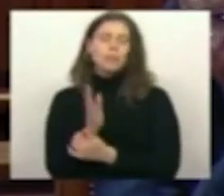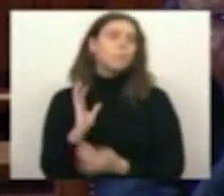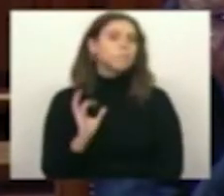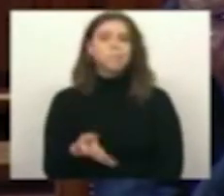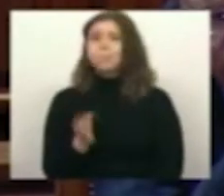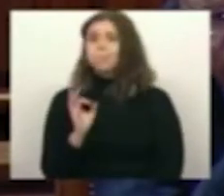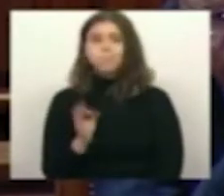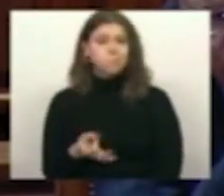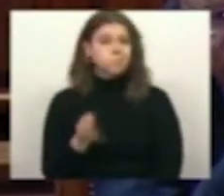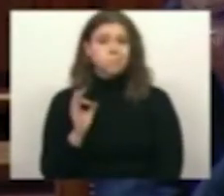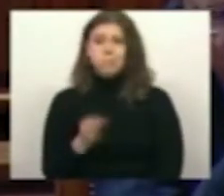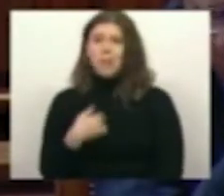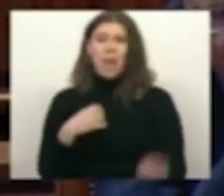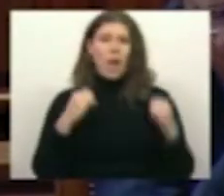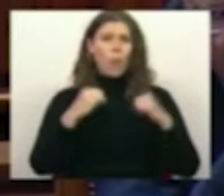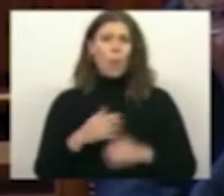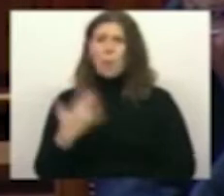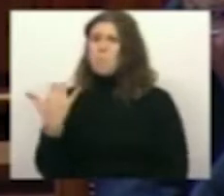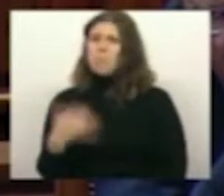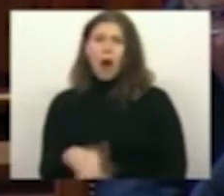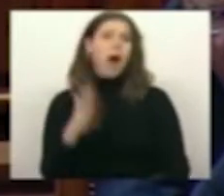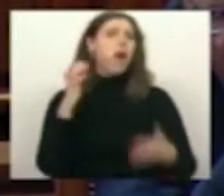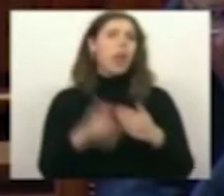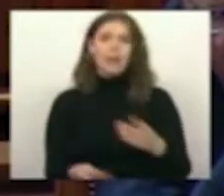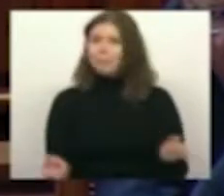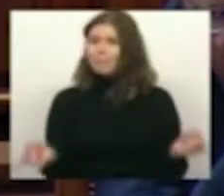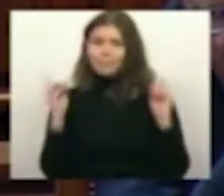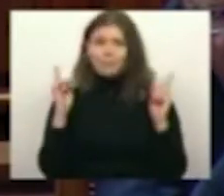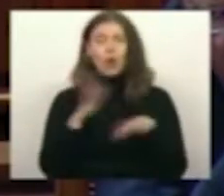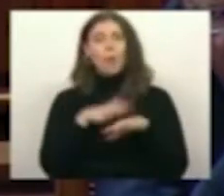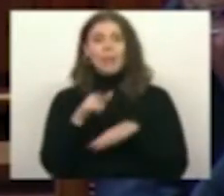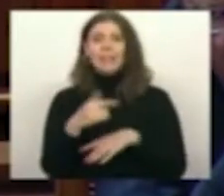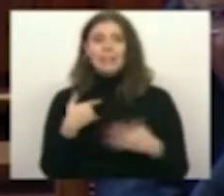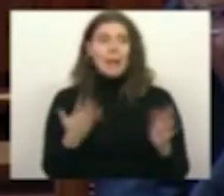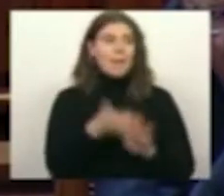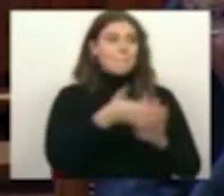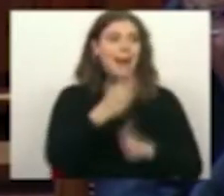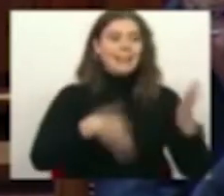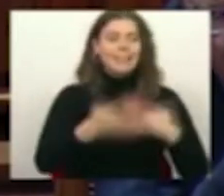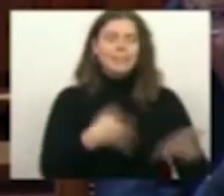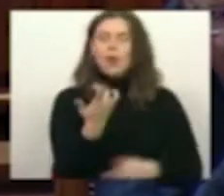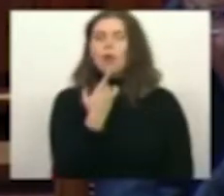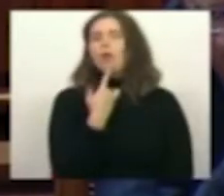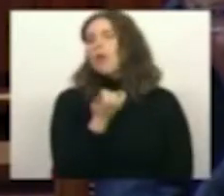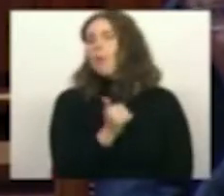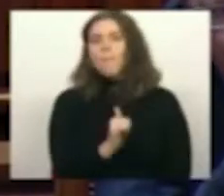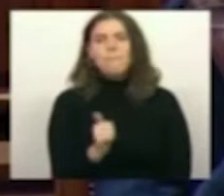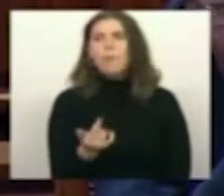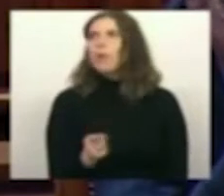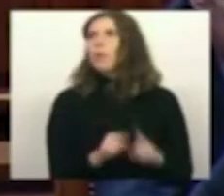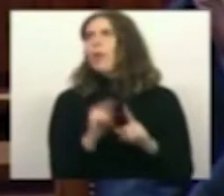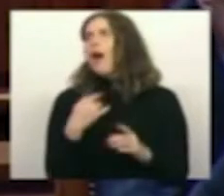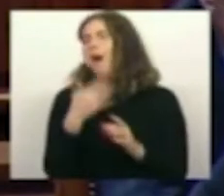a pena ter um mau acordo a qualquer custo e, por isso, a pressa não pode necessariamente ser